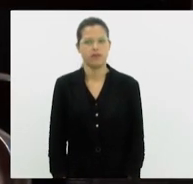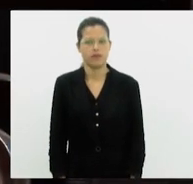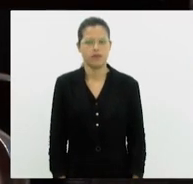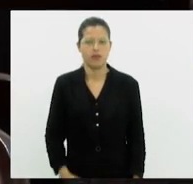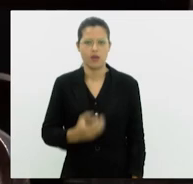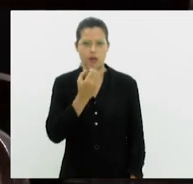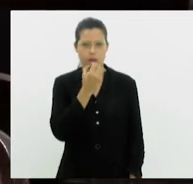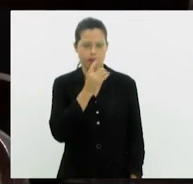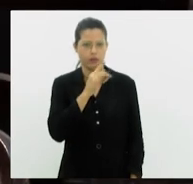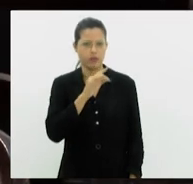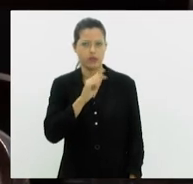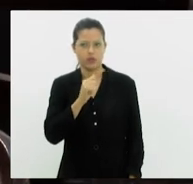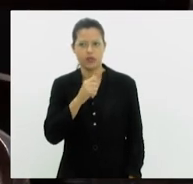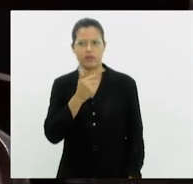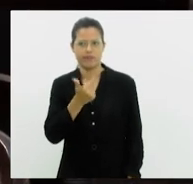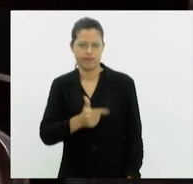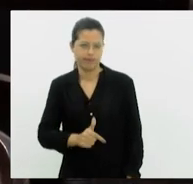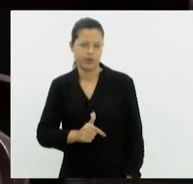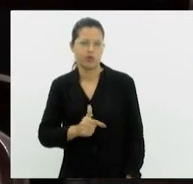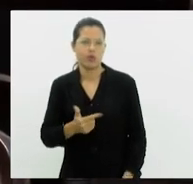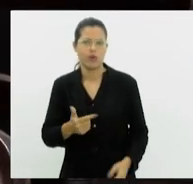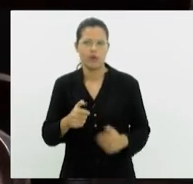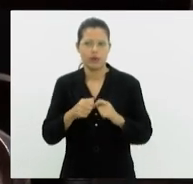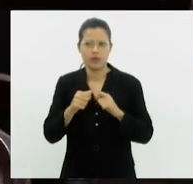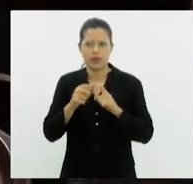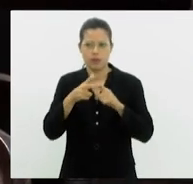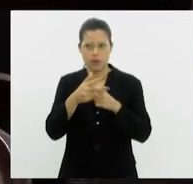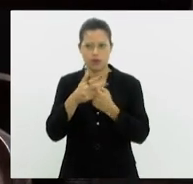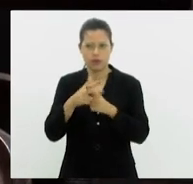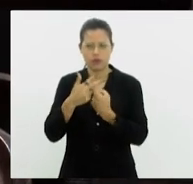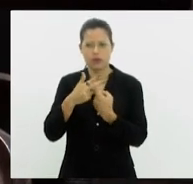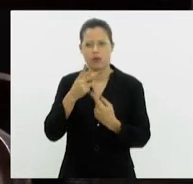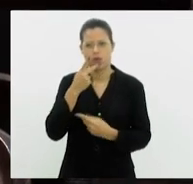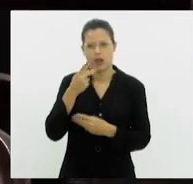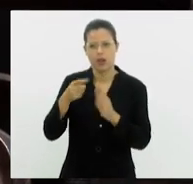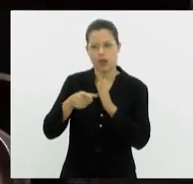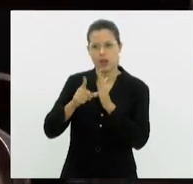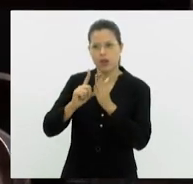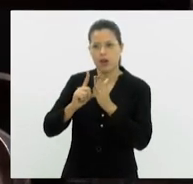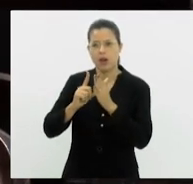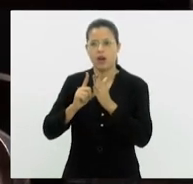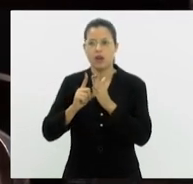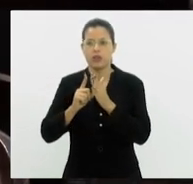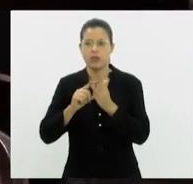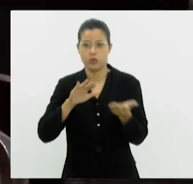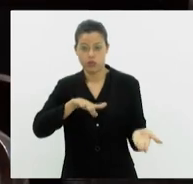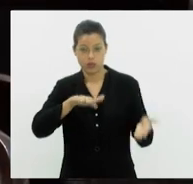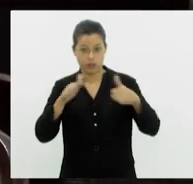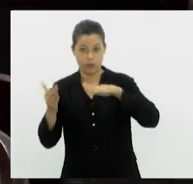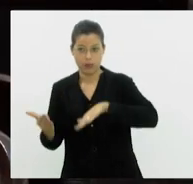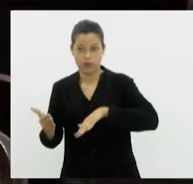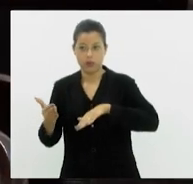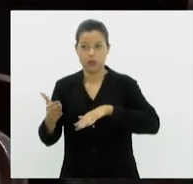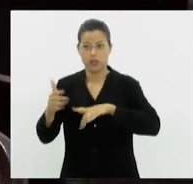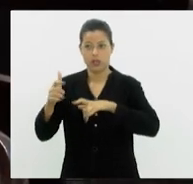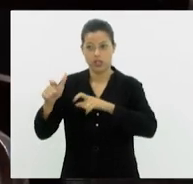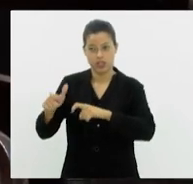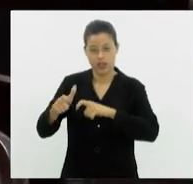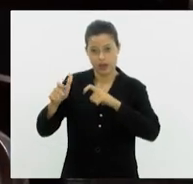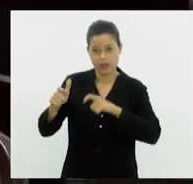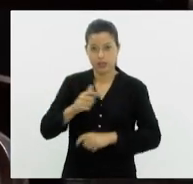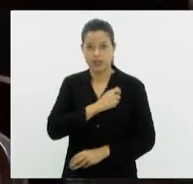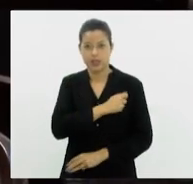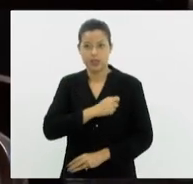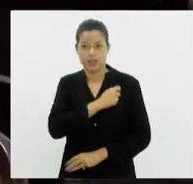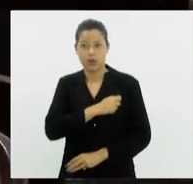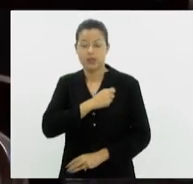Bom dia novamente, Vicente. Fazendo apenas uma correção do que eu disse anteriormente, o sepultamento será no cemitério Jardim da Saudade, em